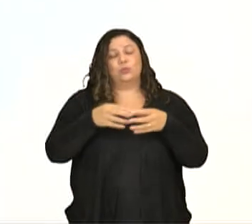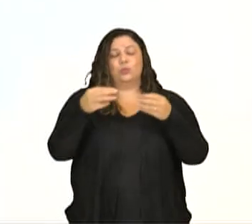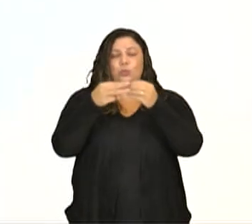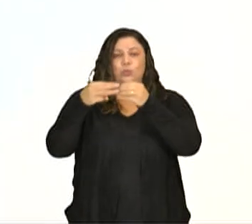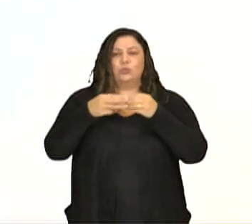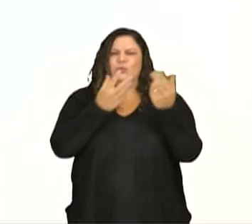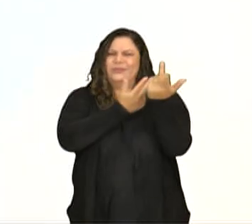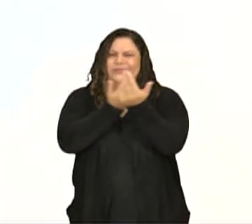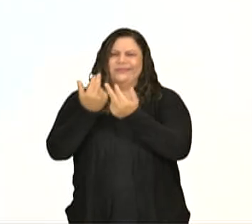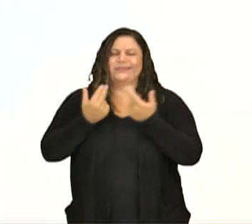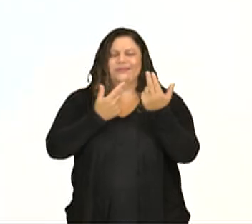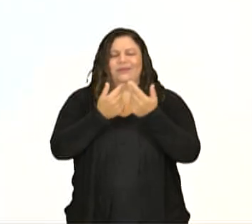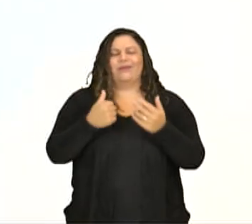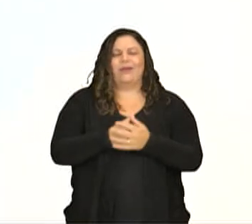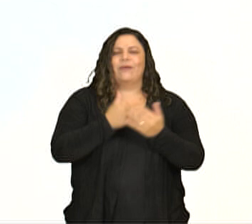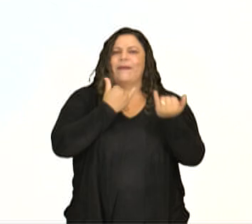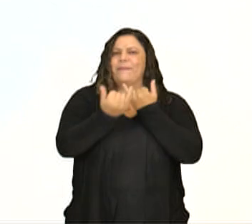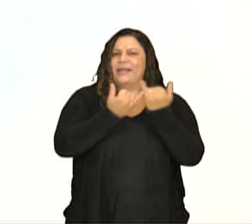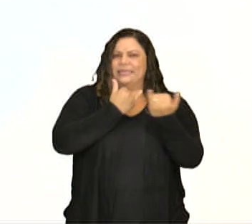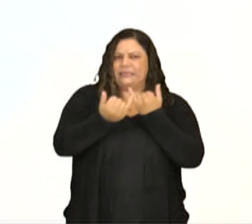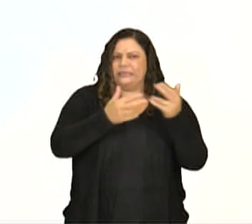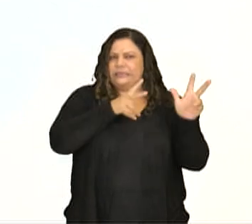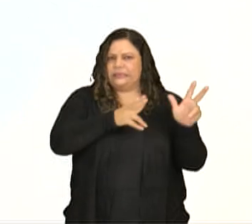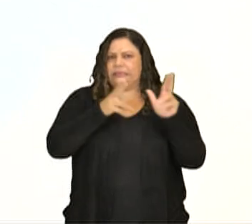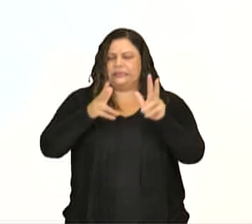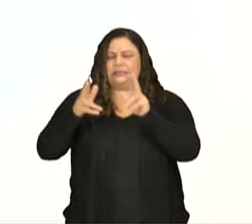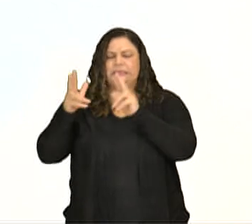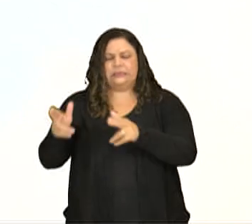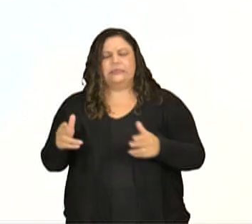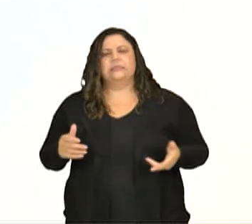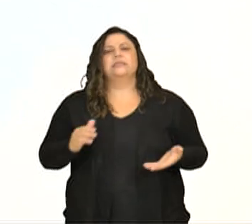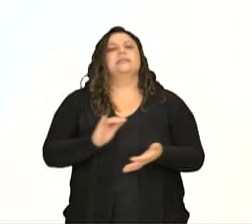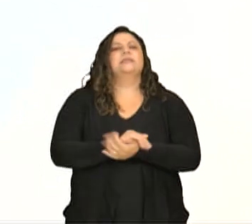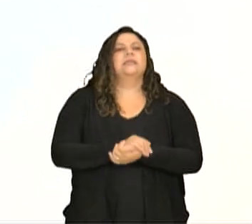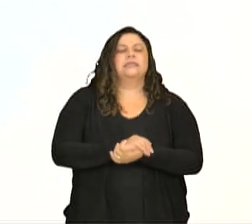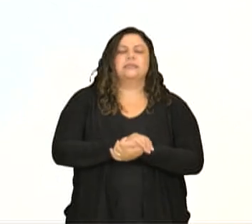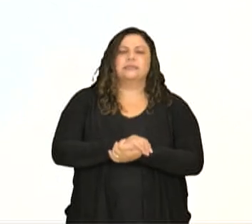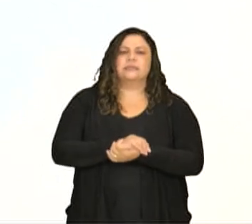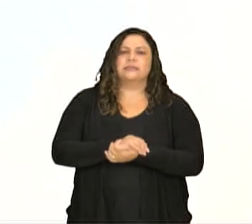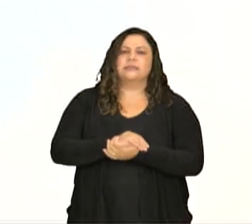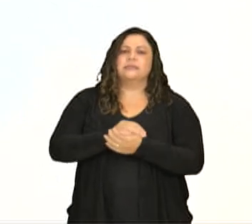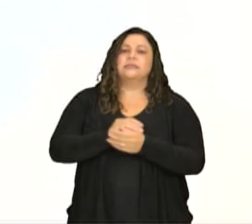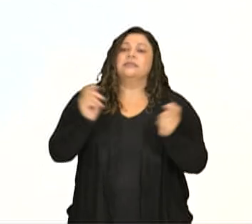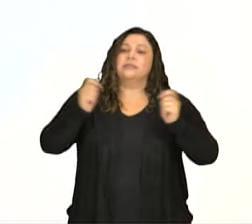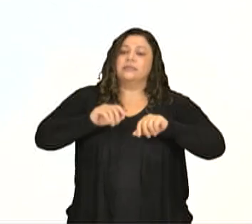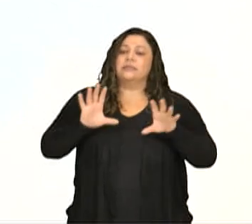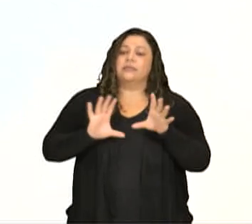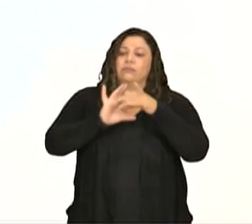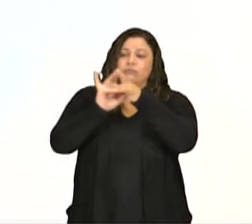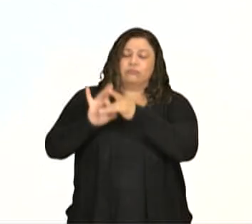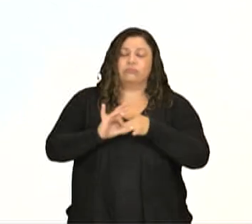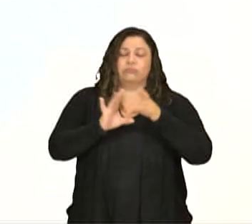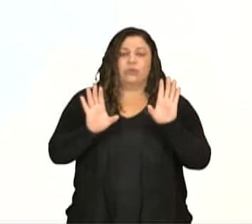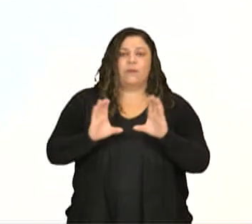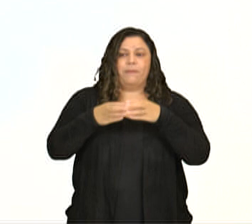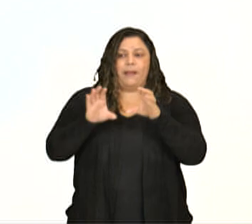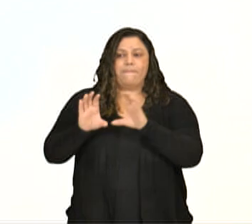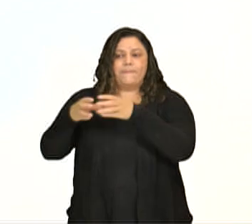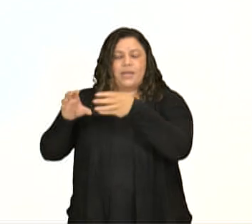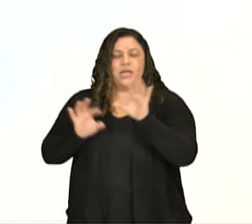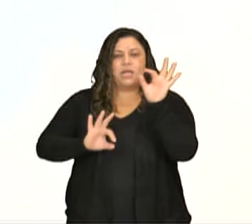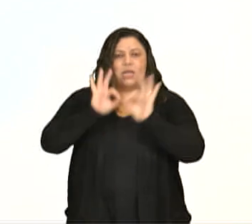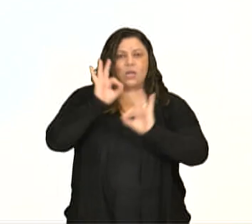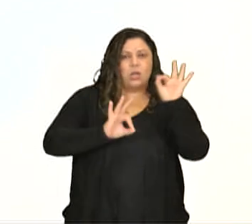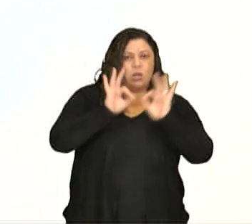células iguais, semelhantes entre si, com funções parecidas, assim, e trabalham em conjunto, vai organizar o